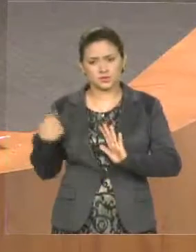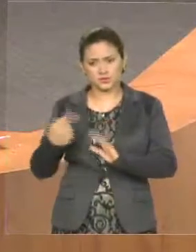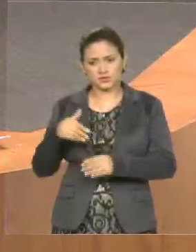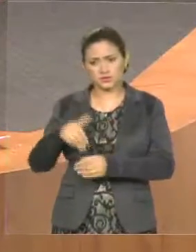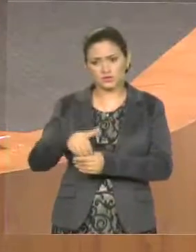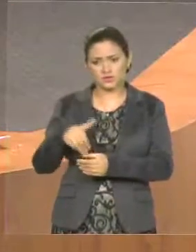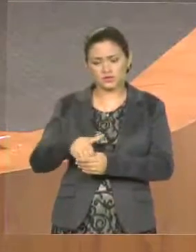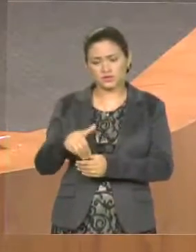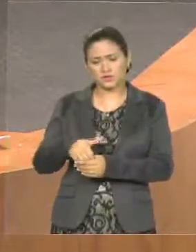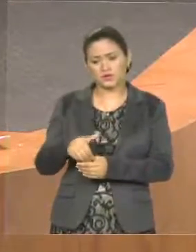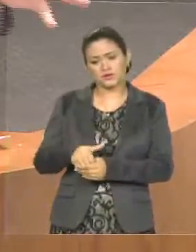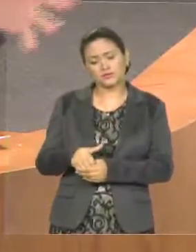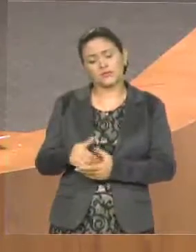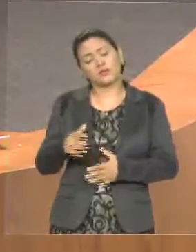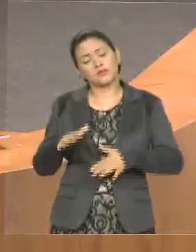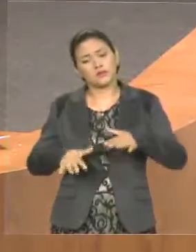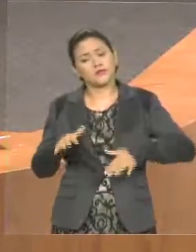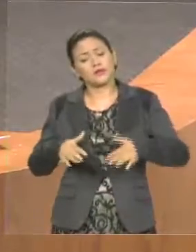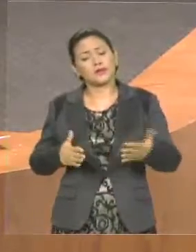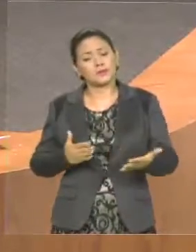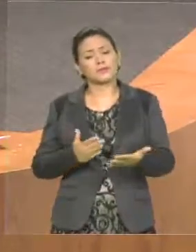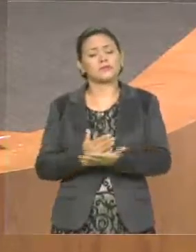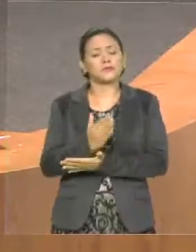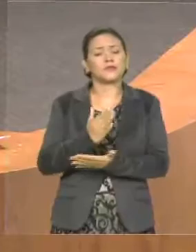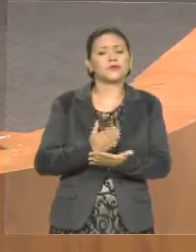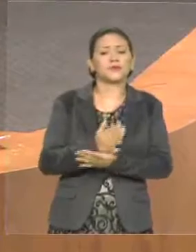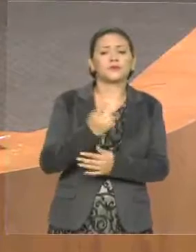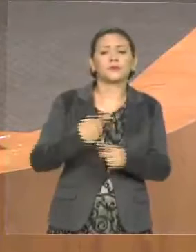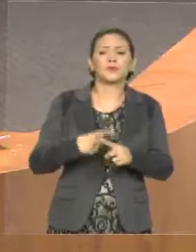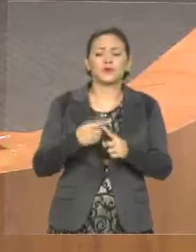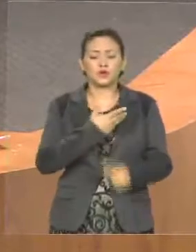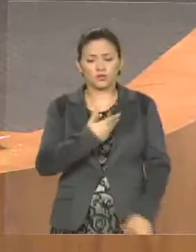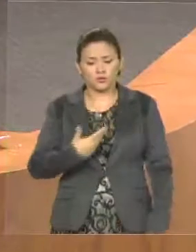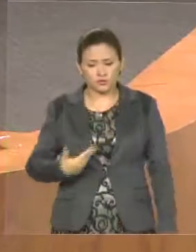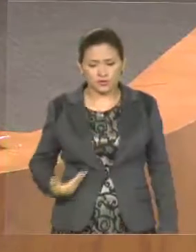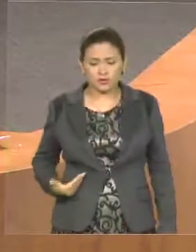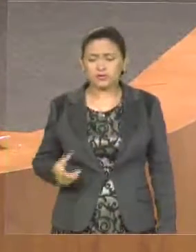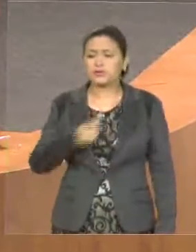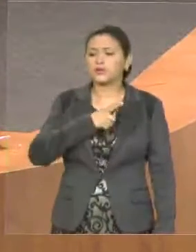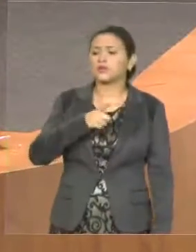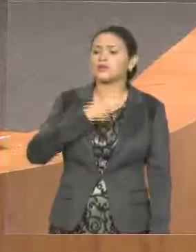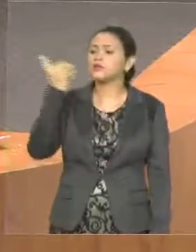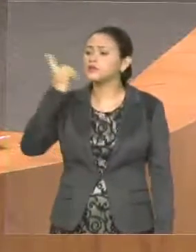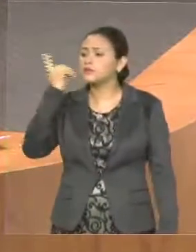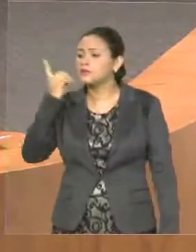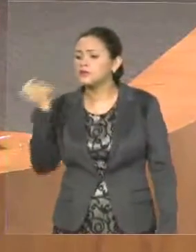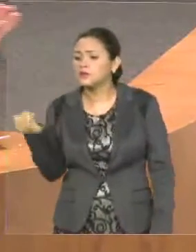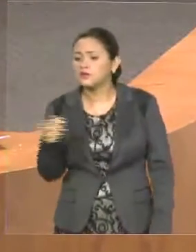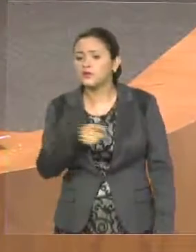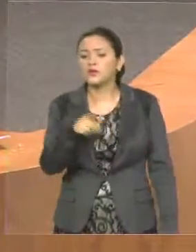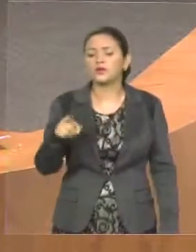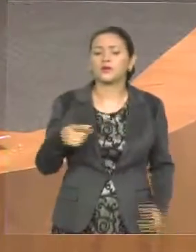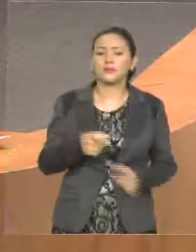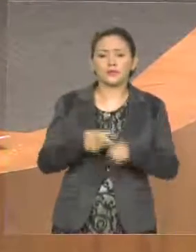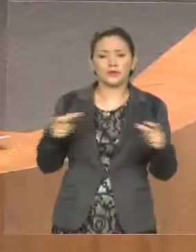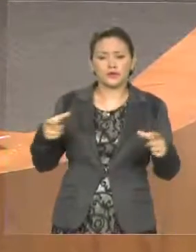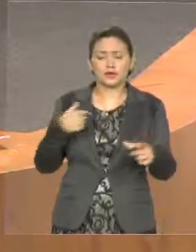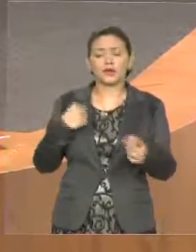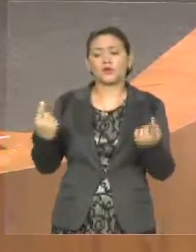provavelmente aprovar, porque é assim que acontece, o governador tem a maioria aqui, eu vou votar contra, já digo, de antemão, voto contra esse